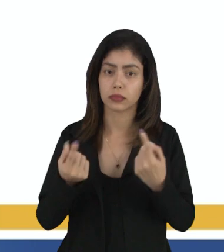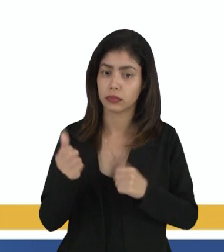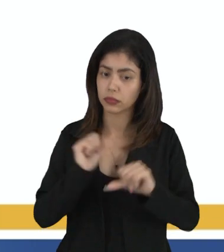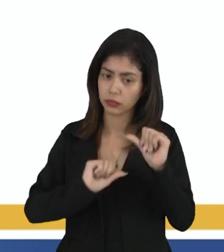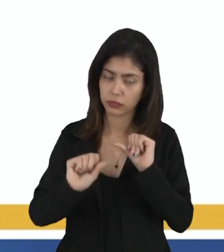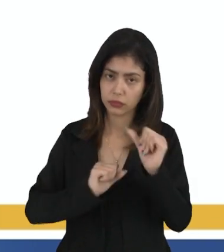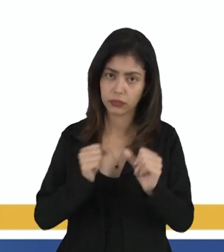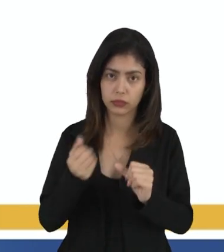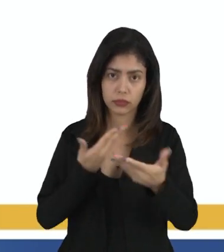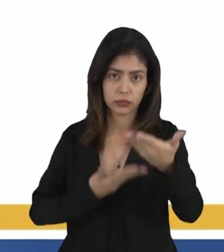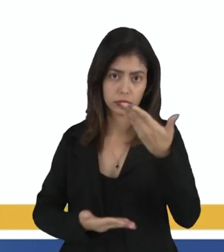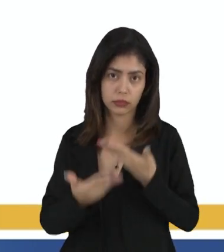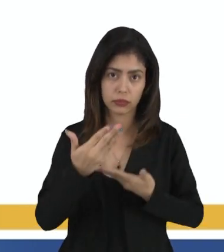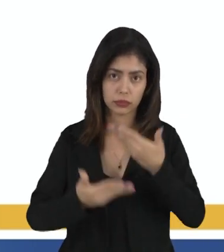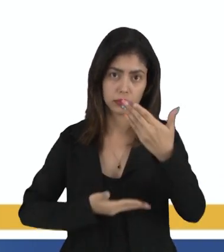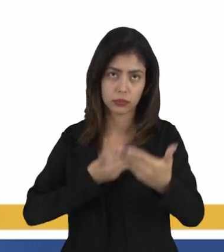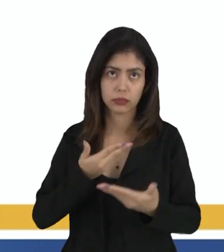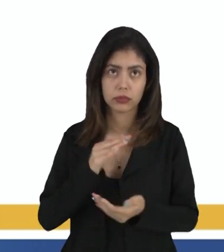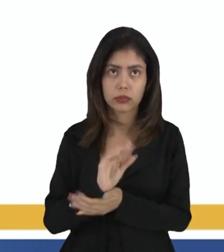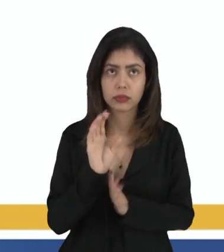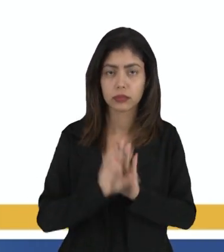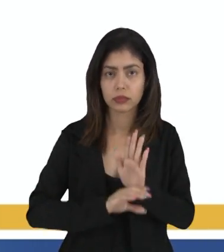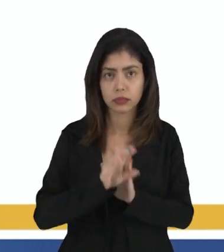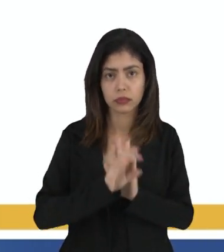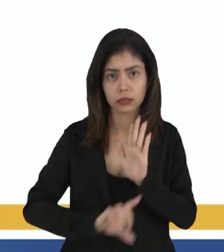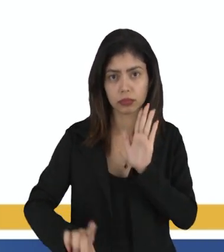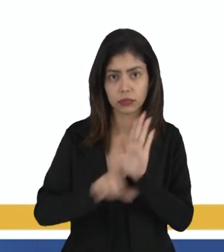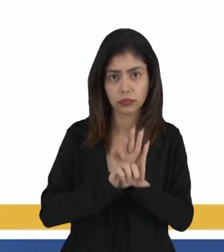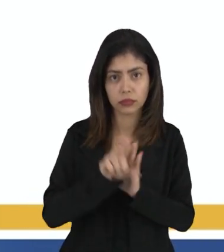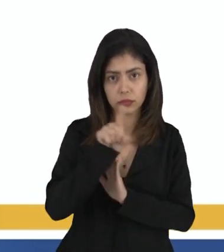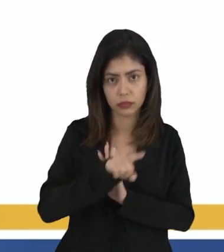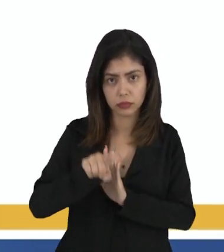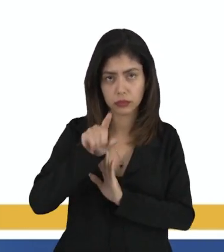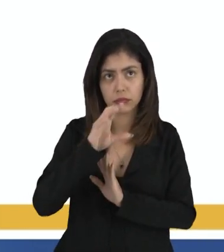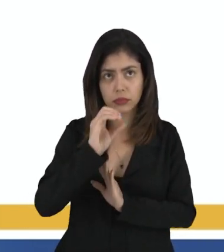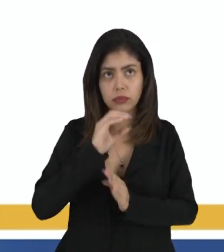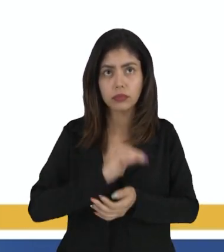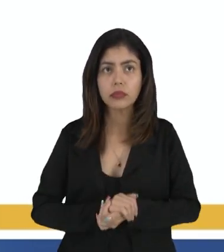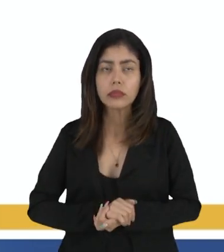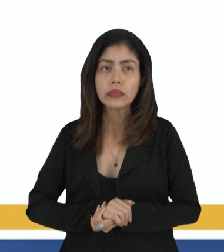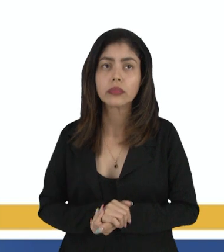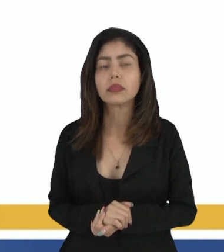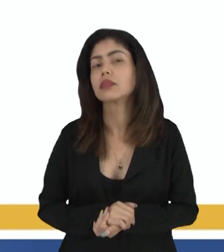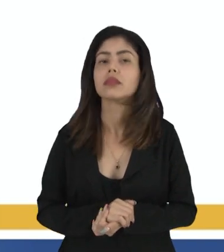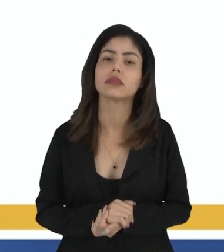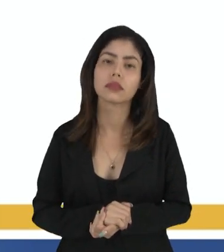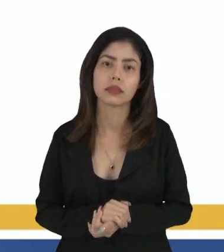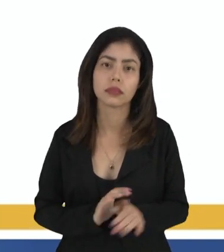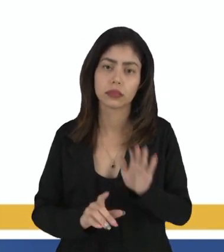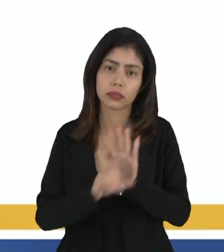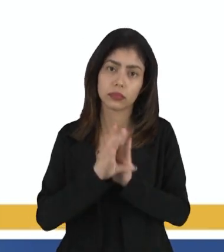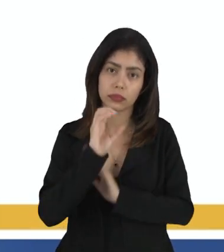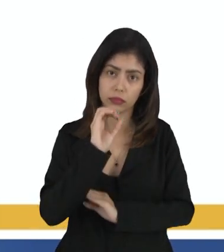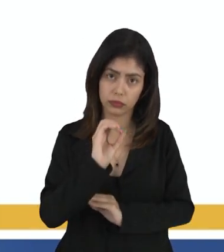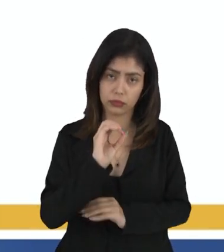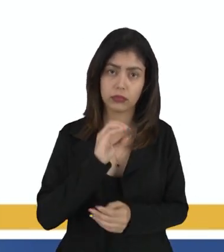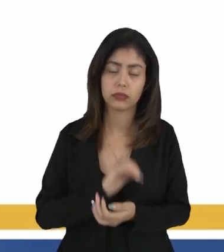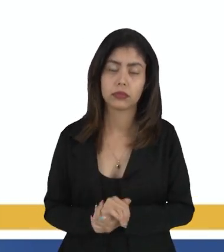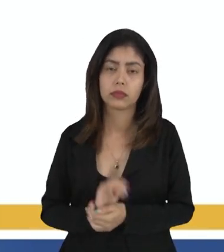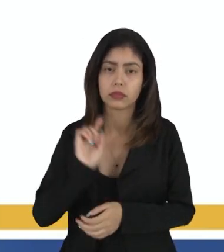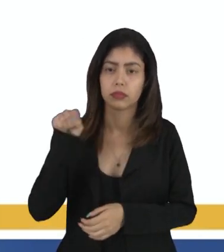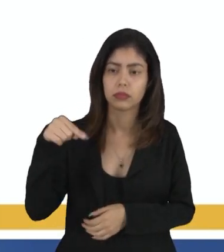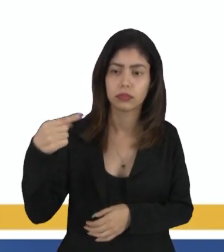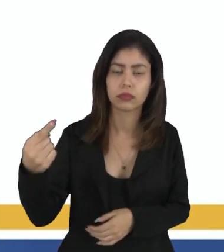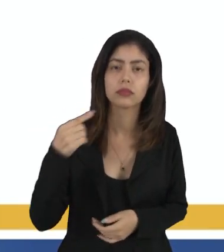troca, essa transferência. E esse conceito de lei zero da termodinâmica, de onde que vem? Essa lei zero ela foi feita depois